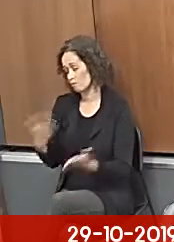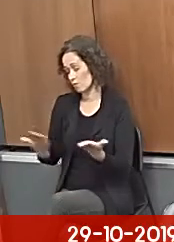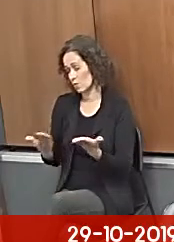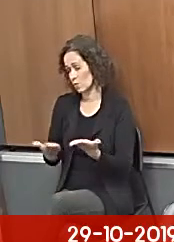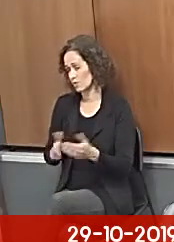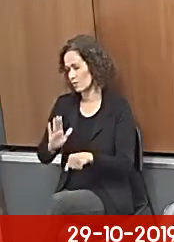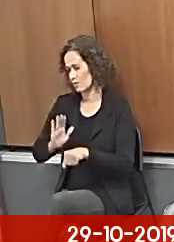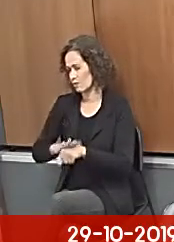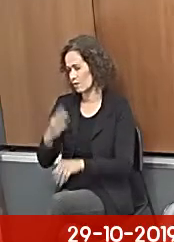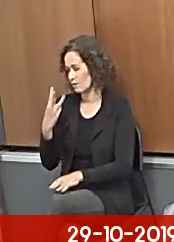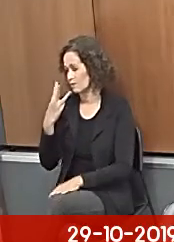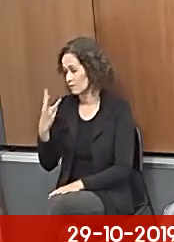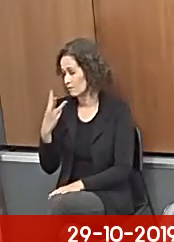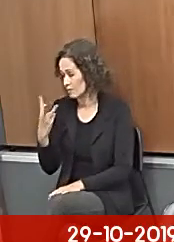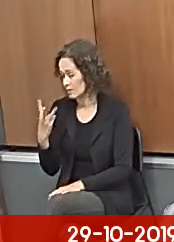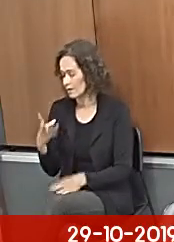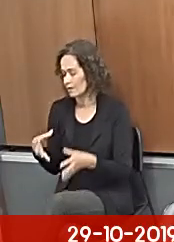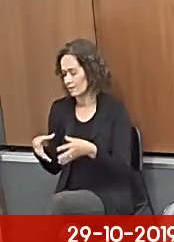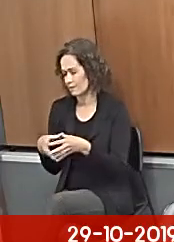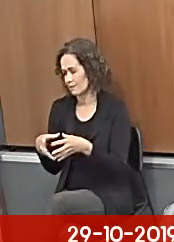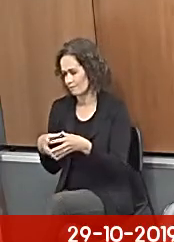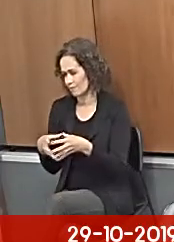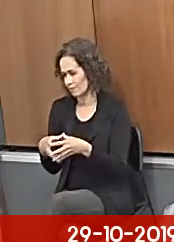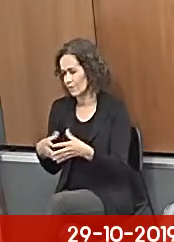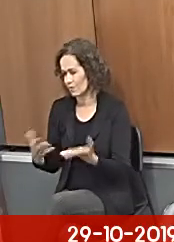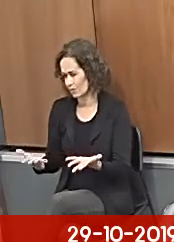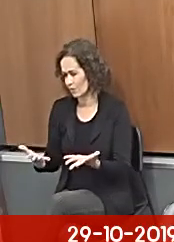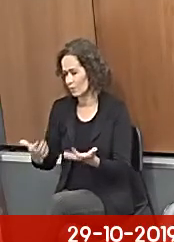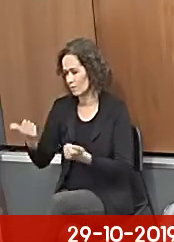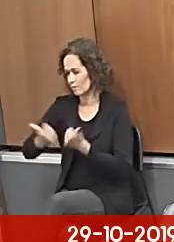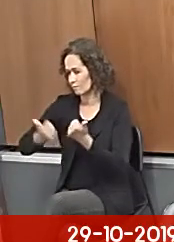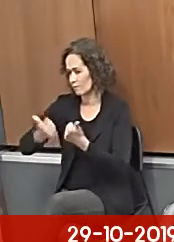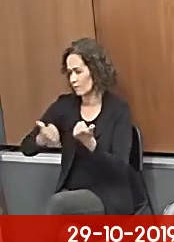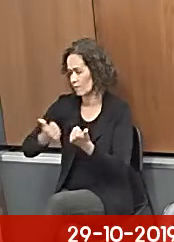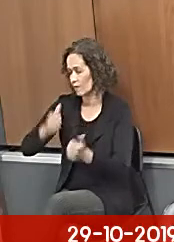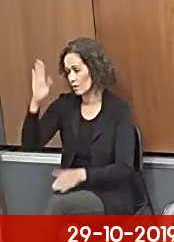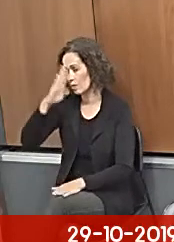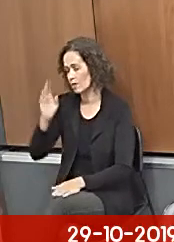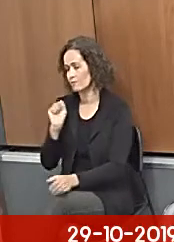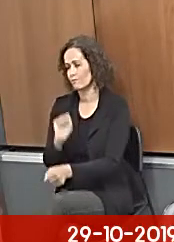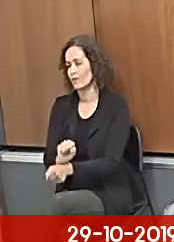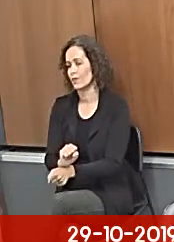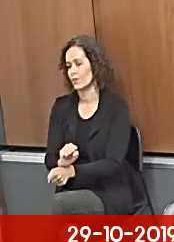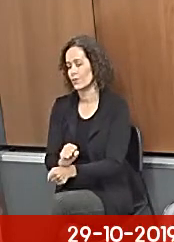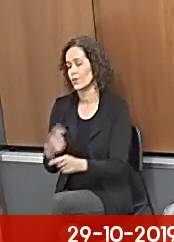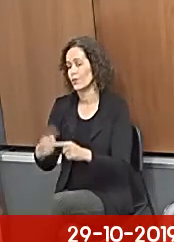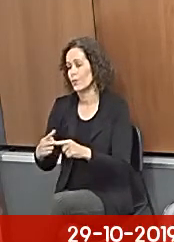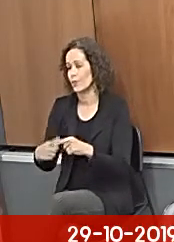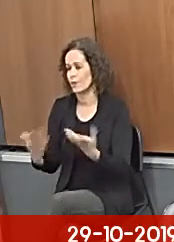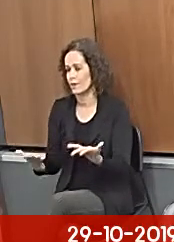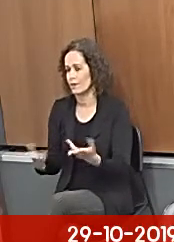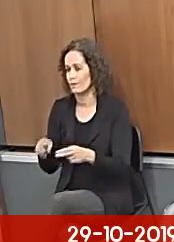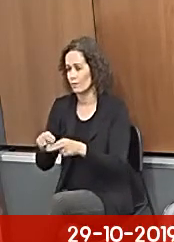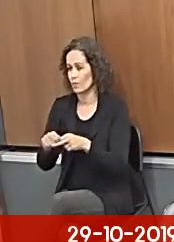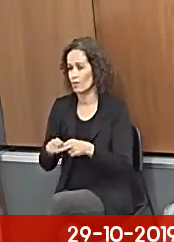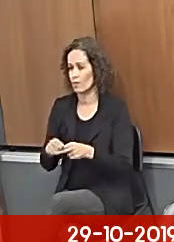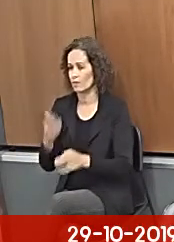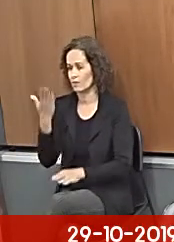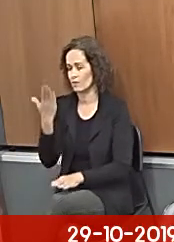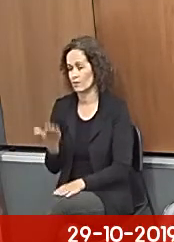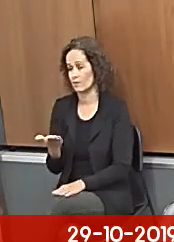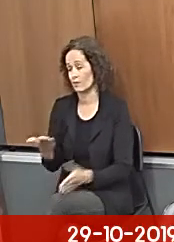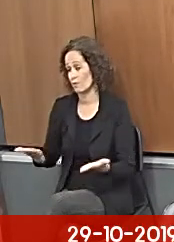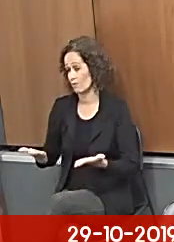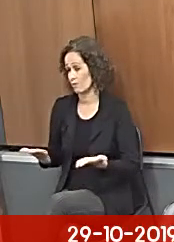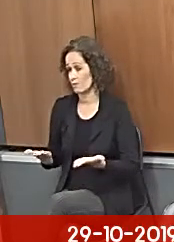mais de 3 times com tetracampeão mundial, com tricampeonato mundial, e o Brasil parou no tempo. Por quê? Por causa disso aí, ó. Você vê